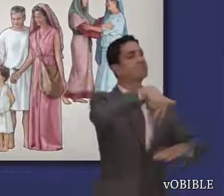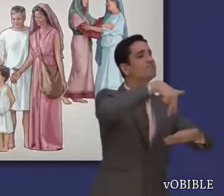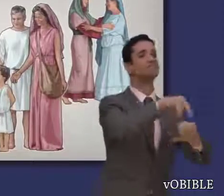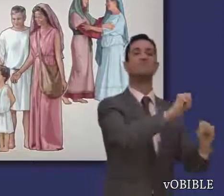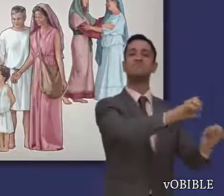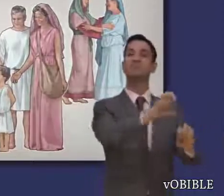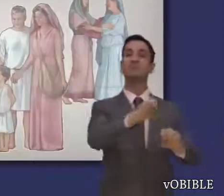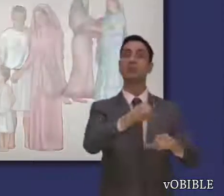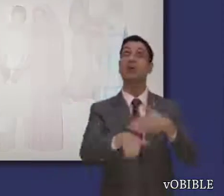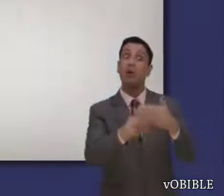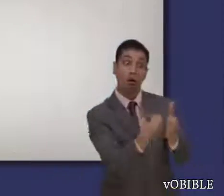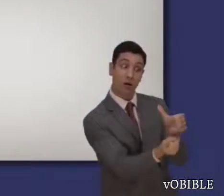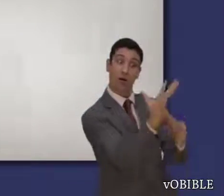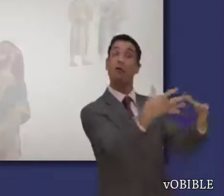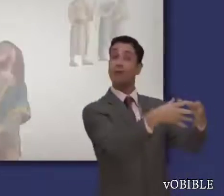ali.